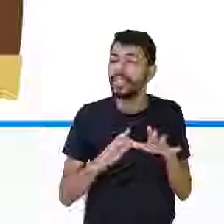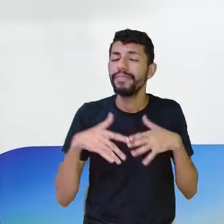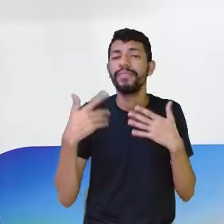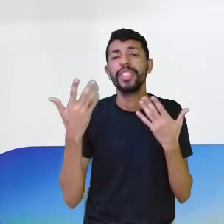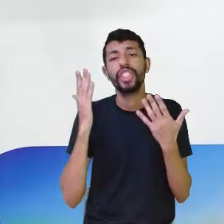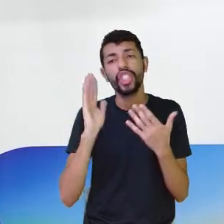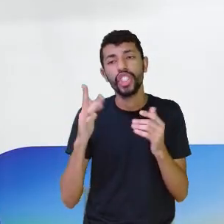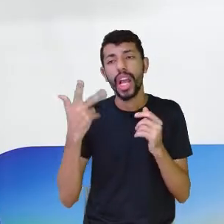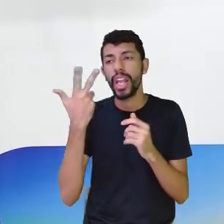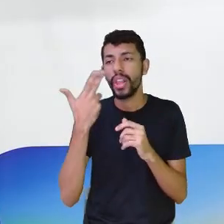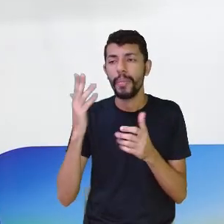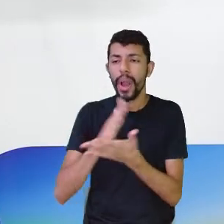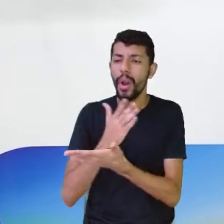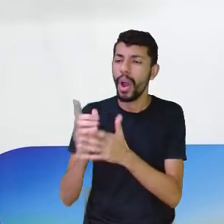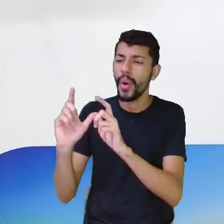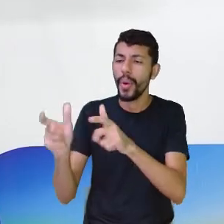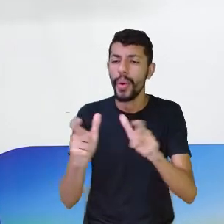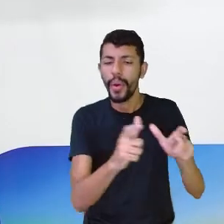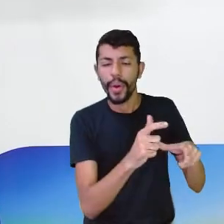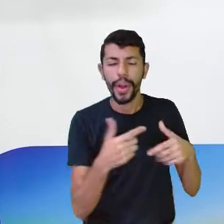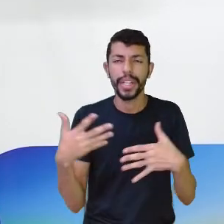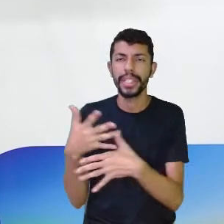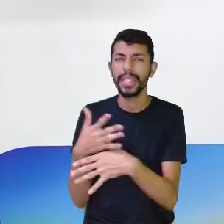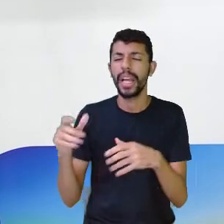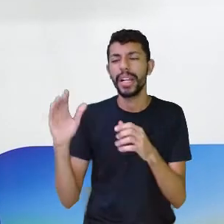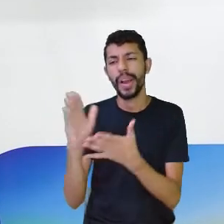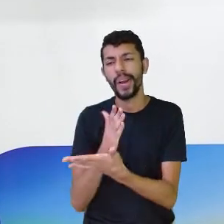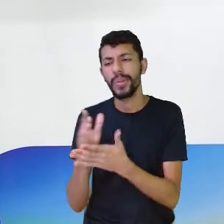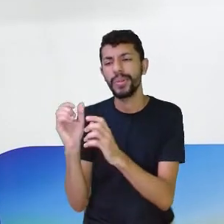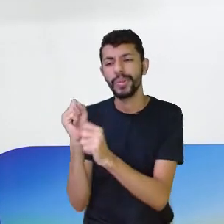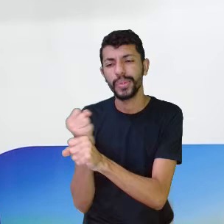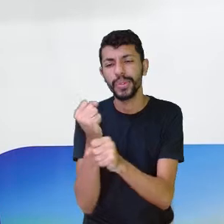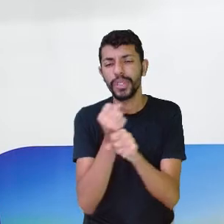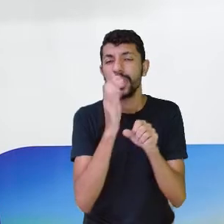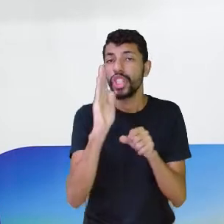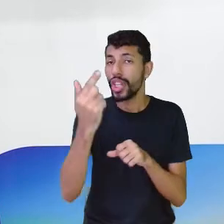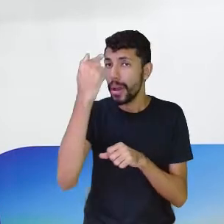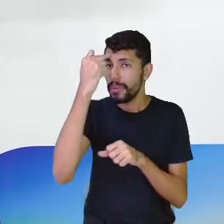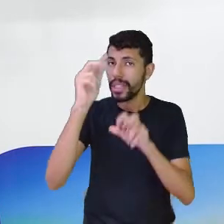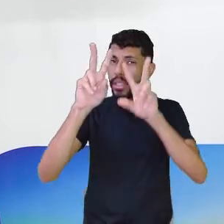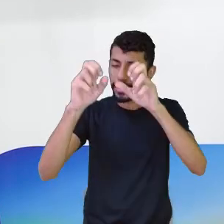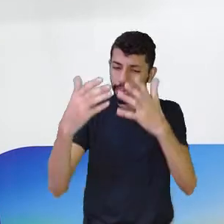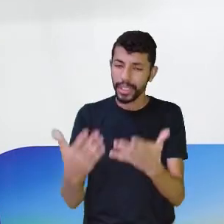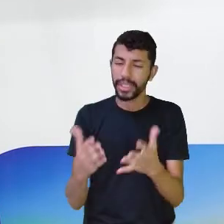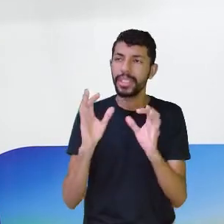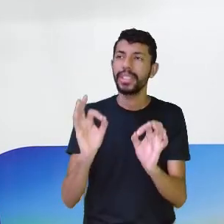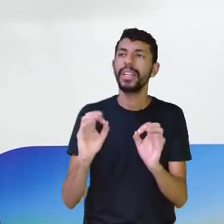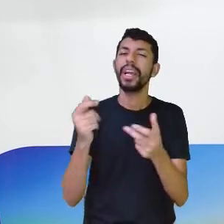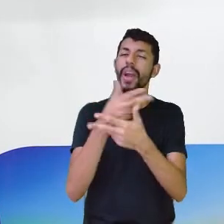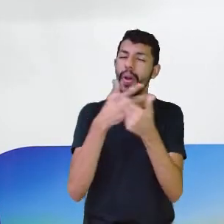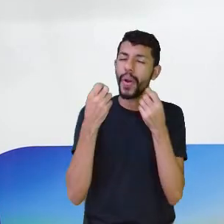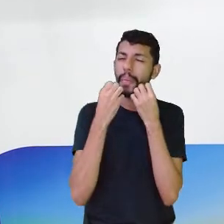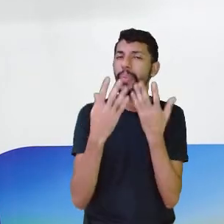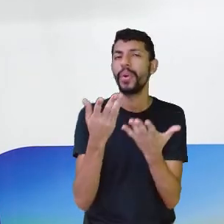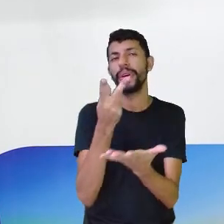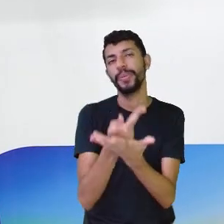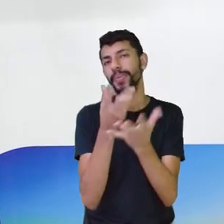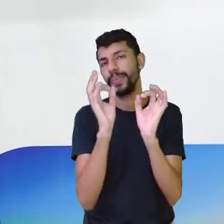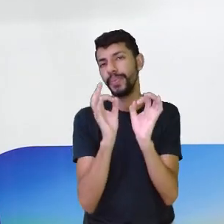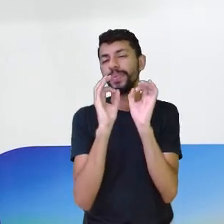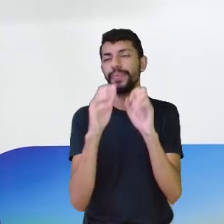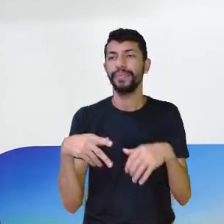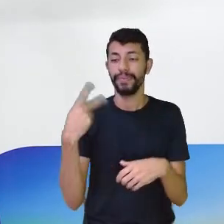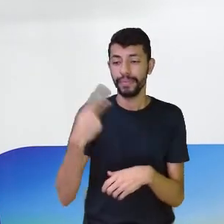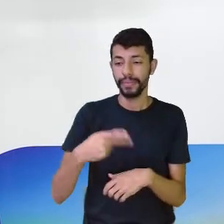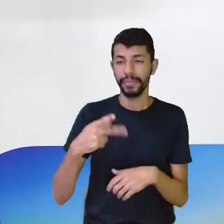em algumas cidades e algumas construções as pessoas já pensarem nisso também, que coisa boa que isso está acontecendo. E